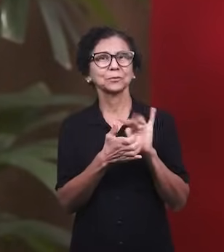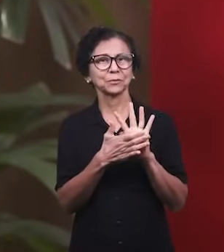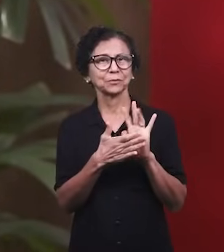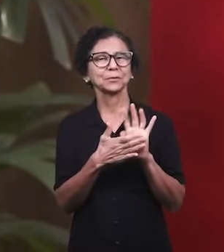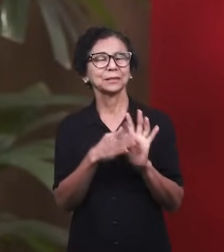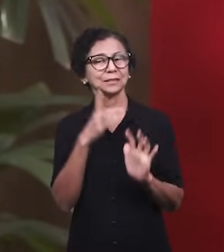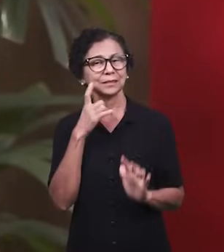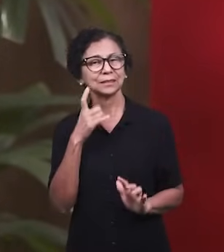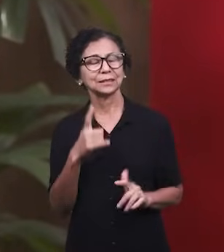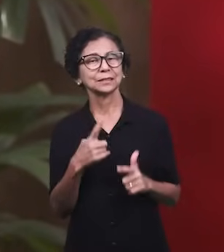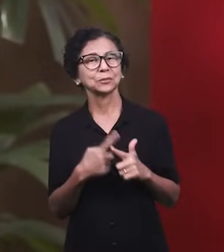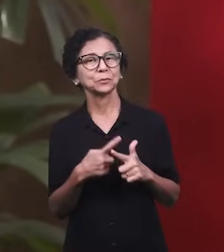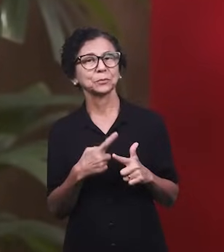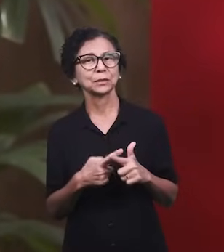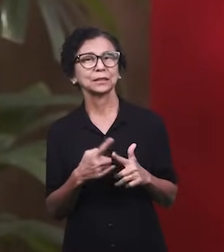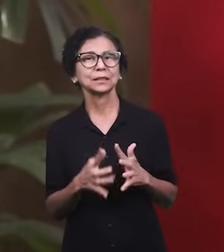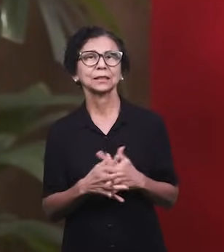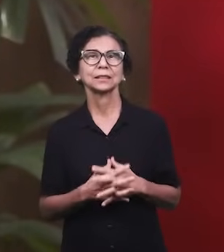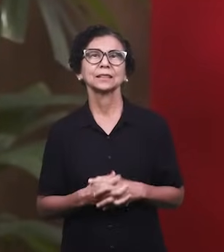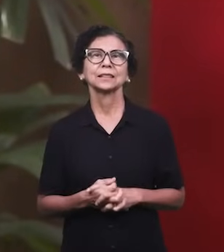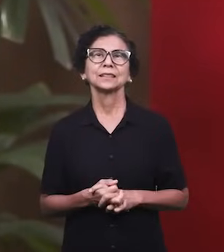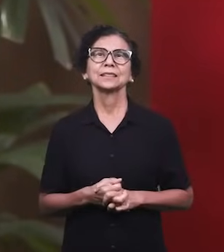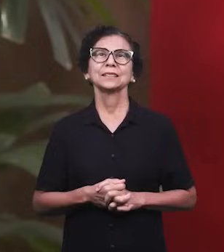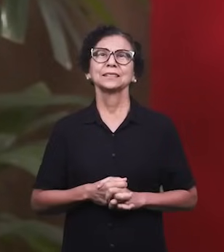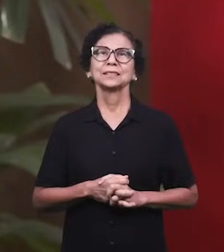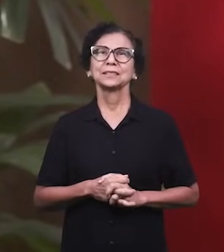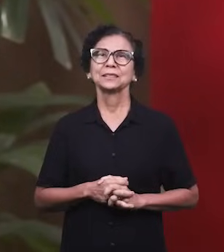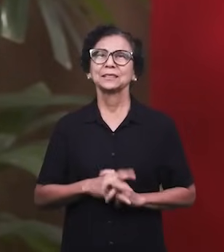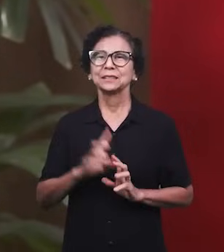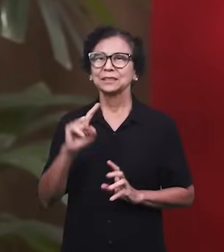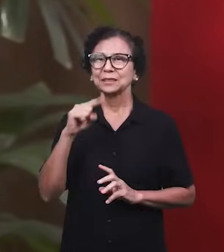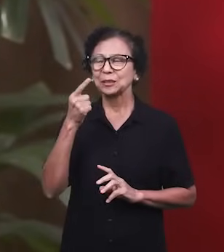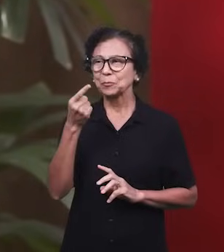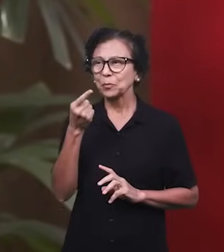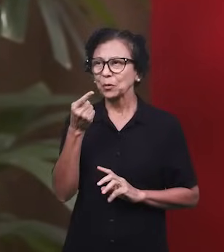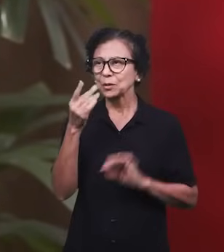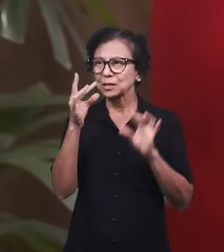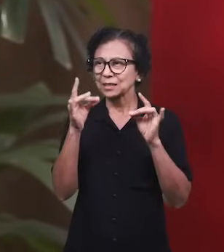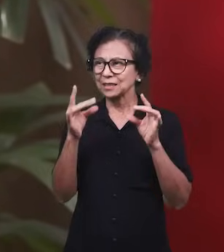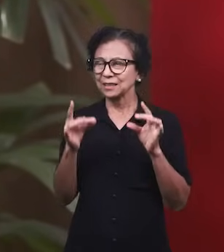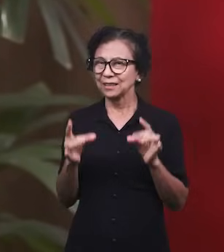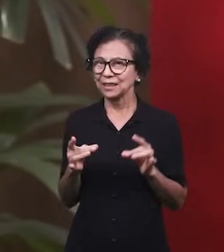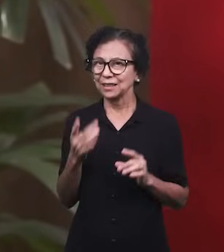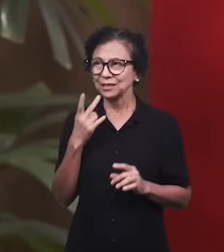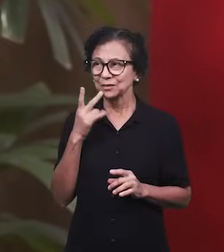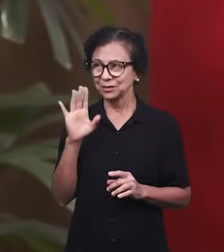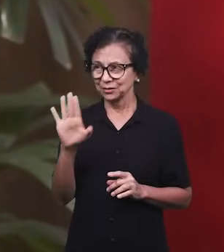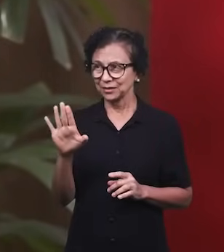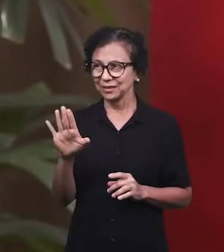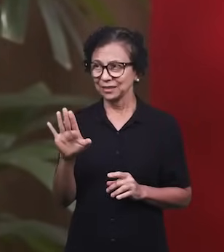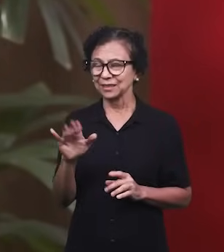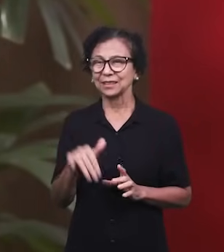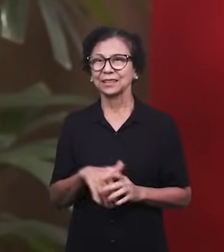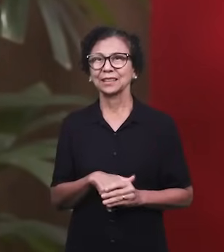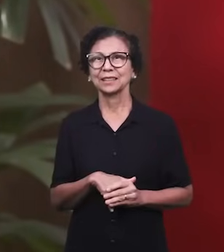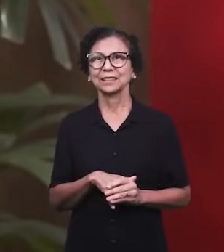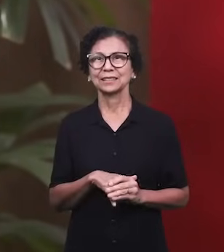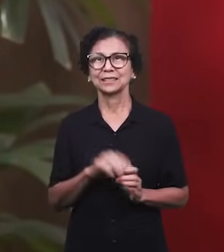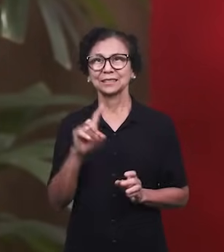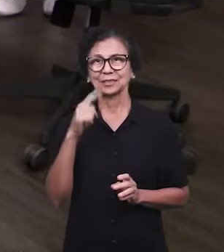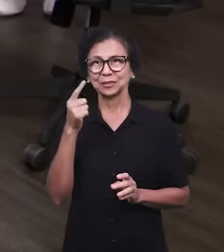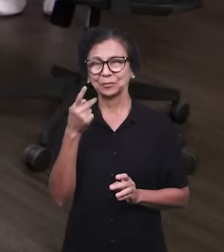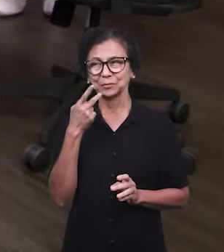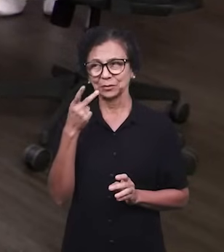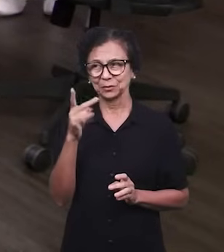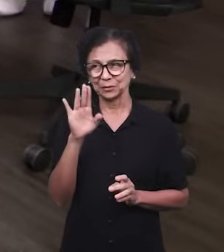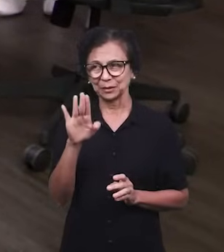do louvor, porque eu vou comentar isso depois, porque nós temos uma experiência aqui hoje nesse sentido, né? Então eu vou deixar para comentar